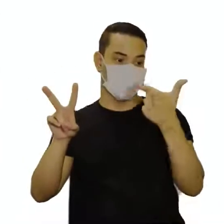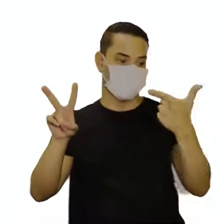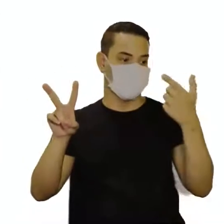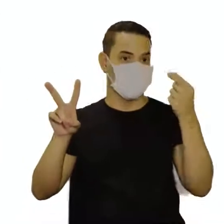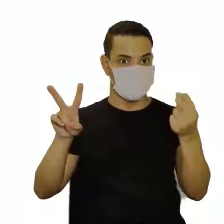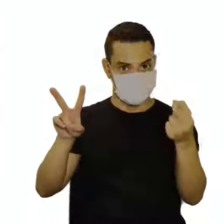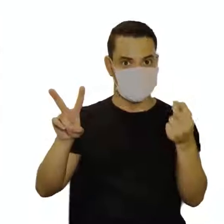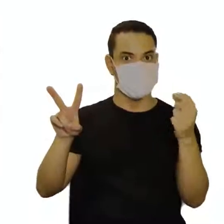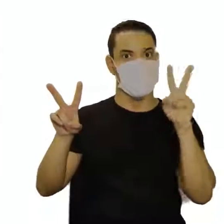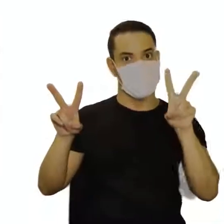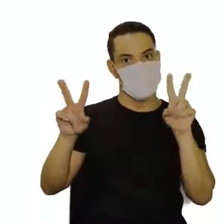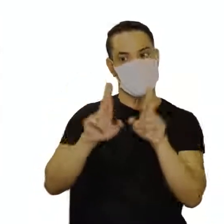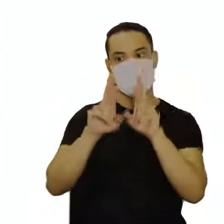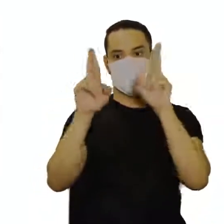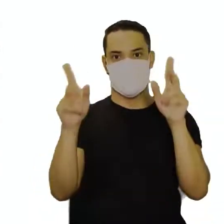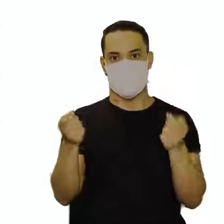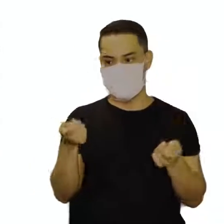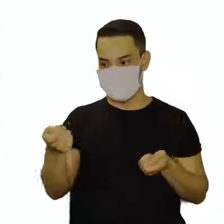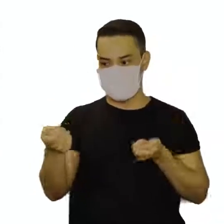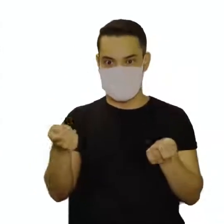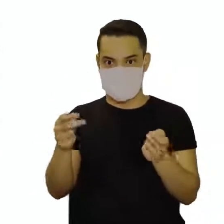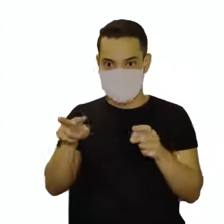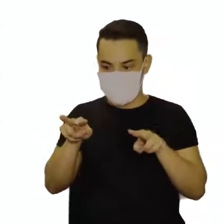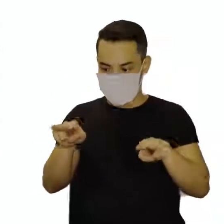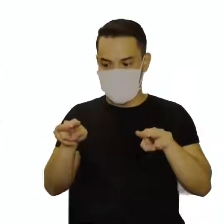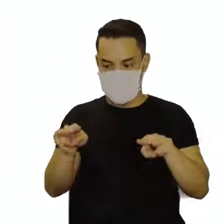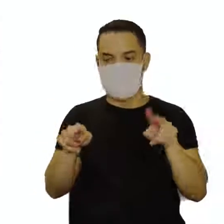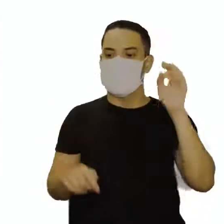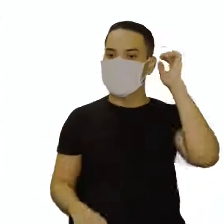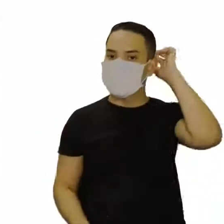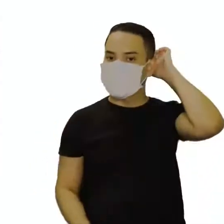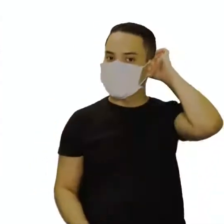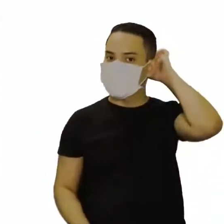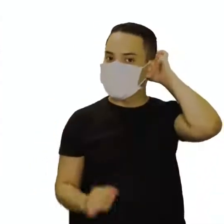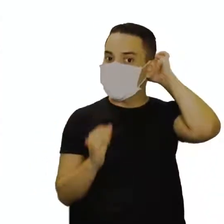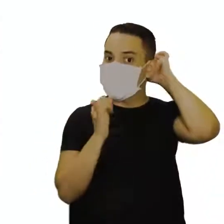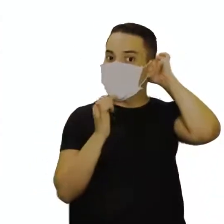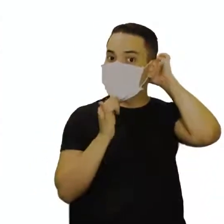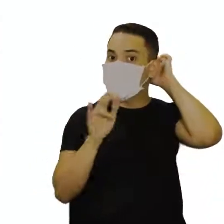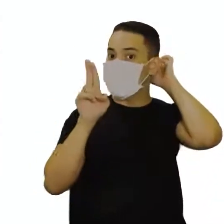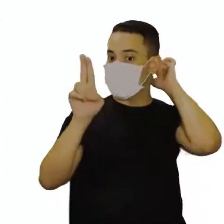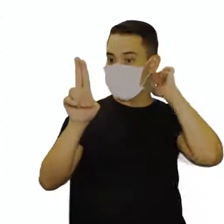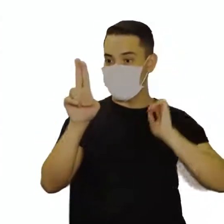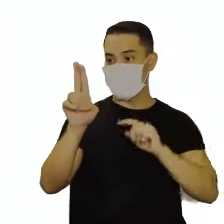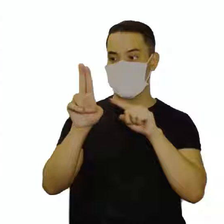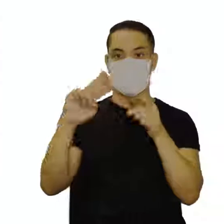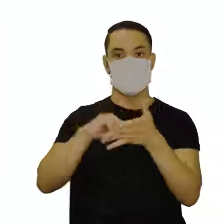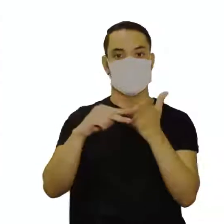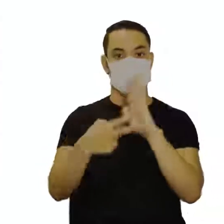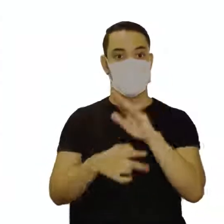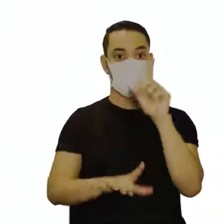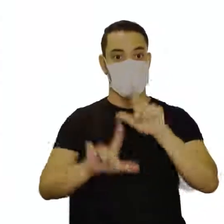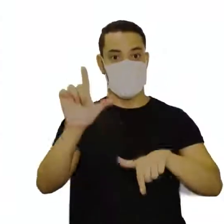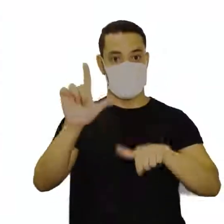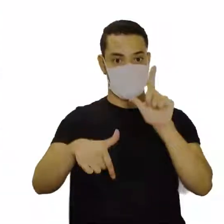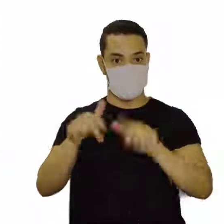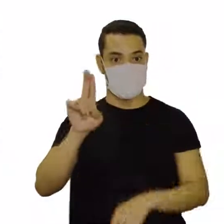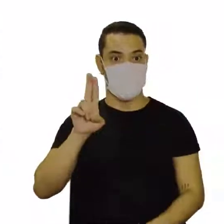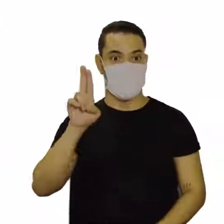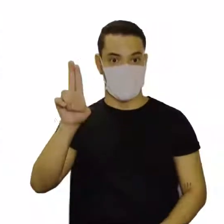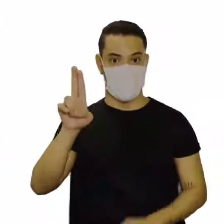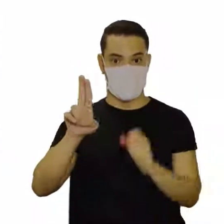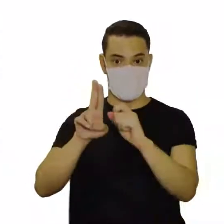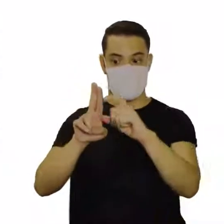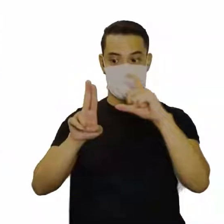fios. Então olha só, a tensão elétrica, U, vai ser representado pela letra maiúscula U,